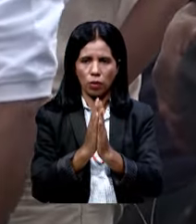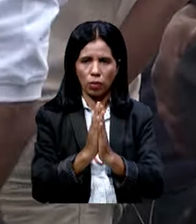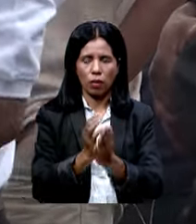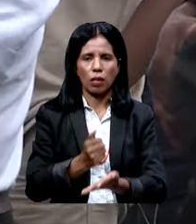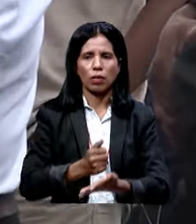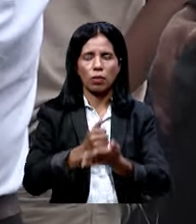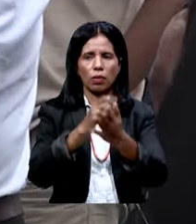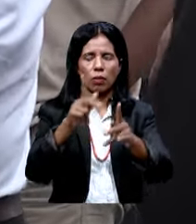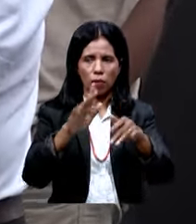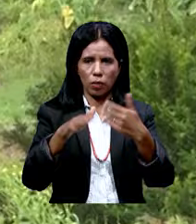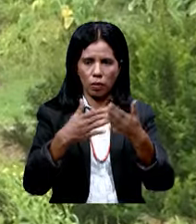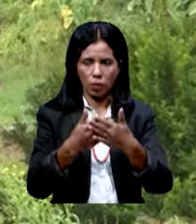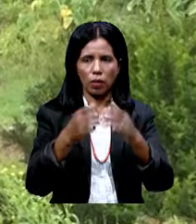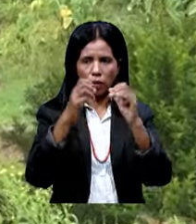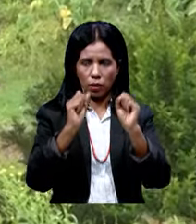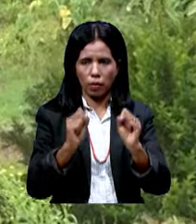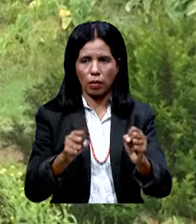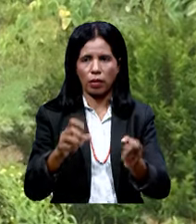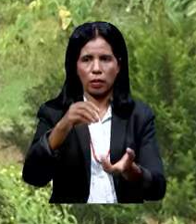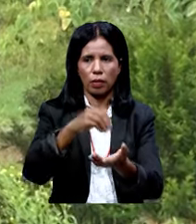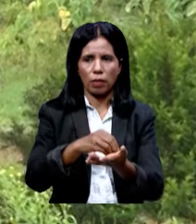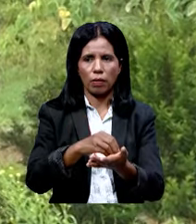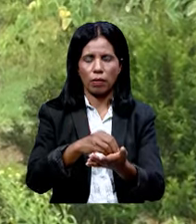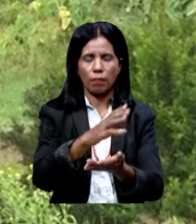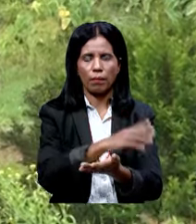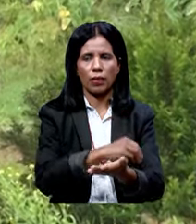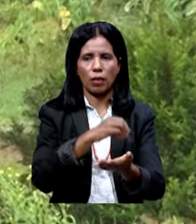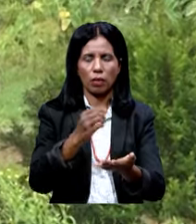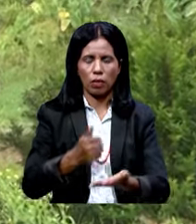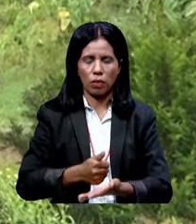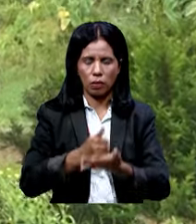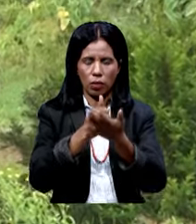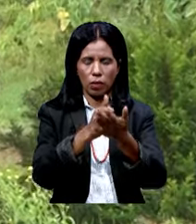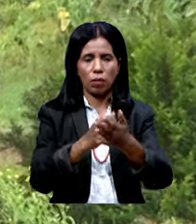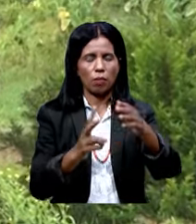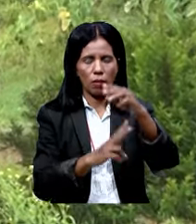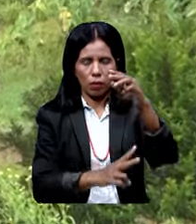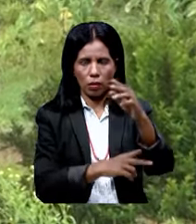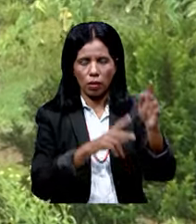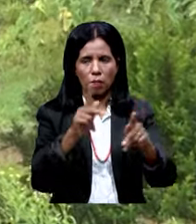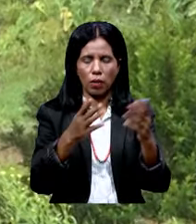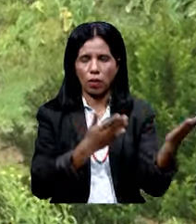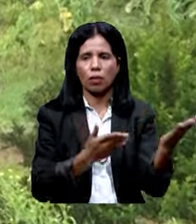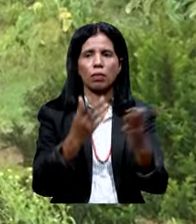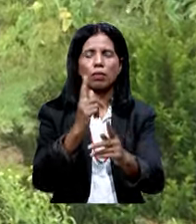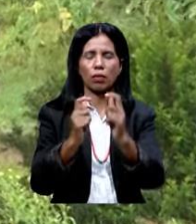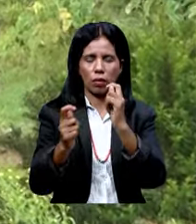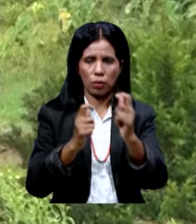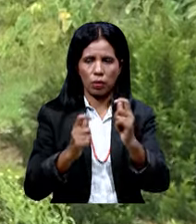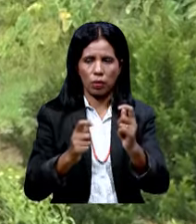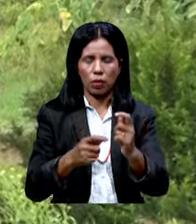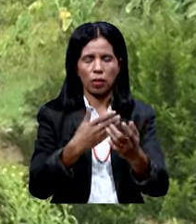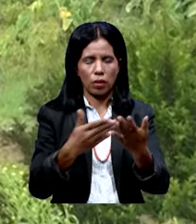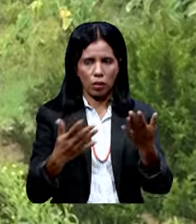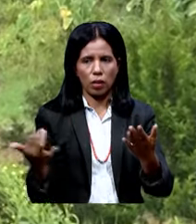fasilita bet na komundari, pelo menos tau ni tek manila rumah para hordinunet ni ya komundari tira bele lori, transporta, itene produto